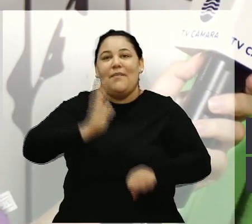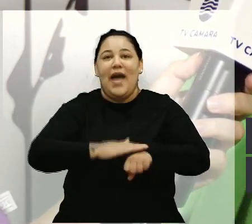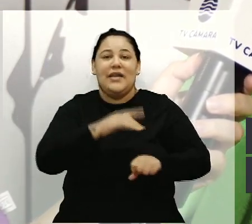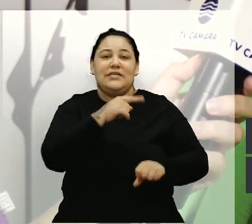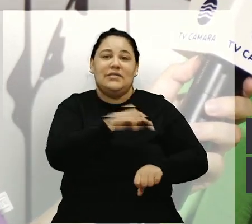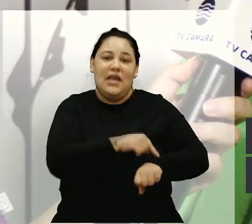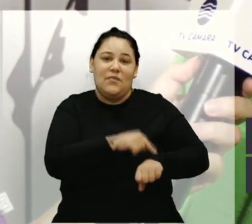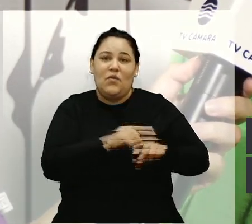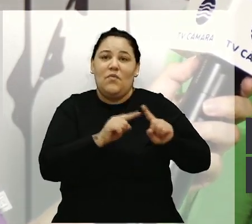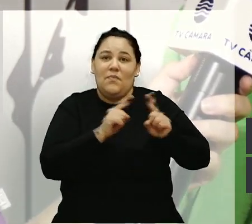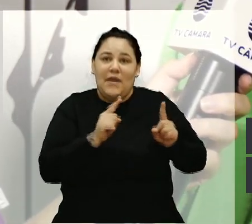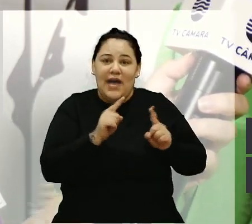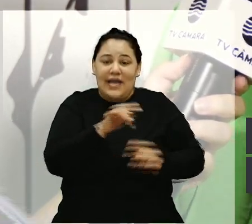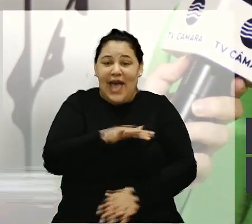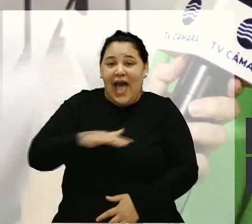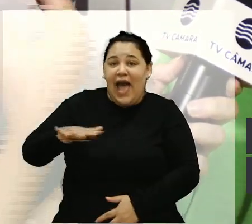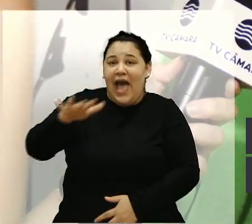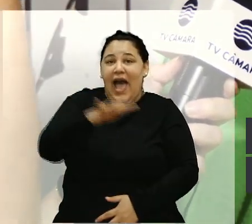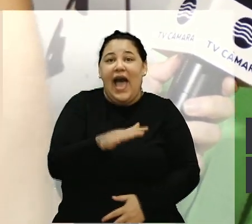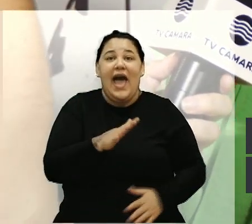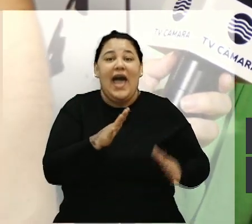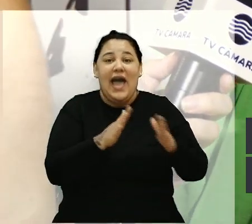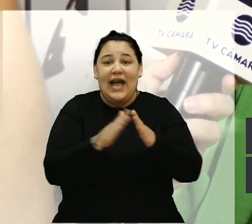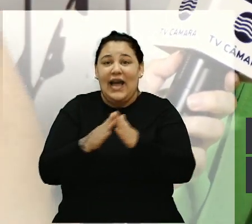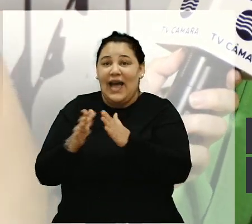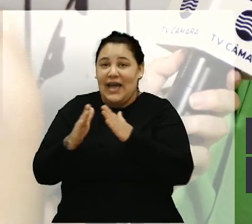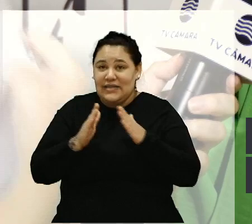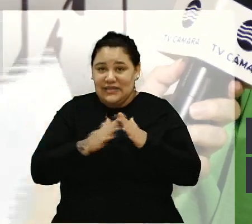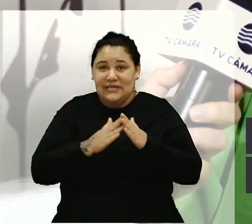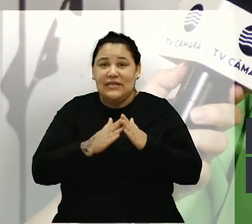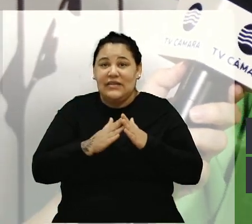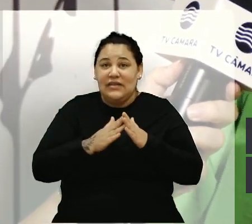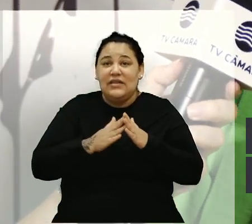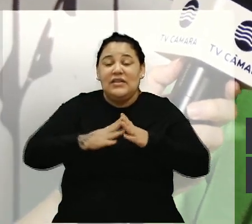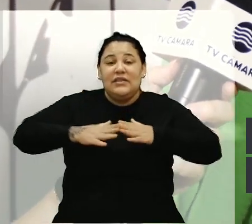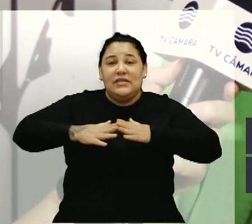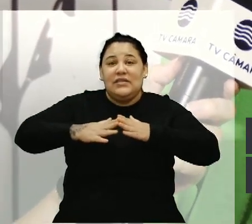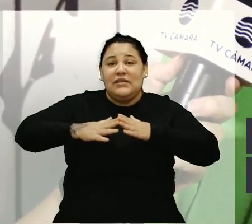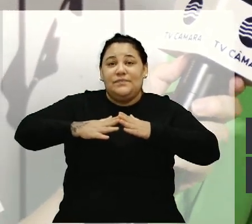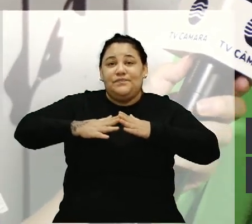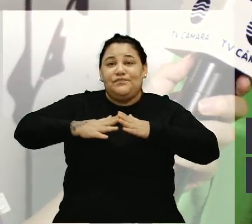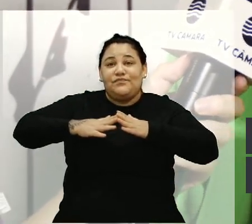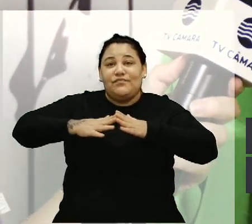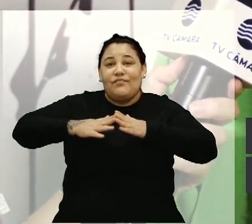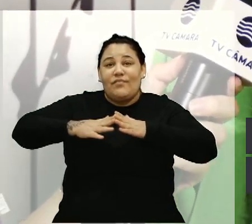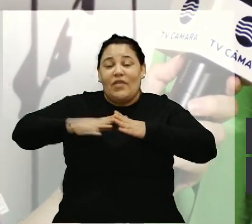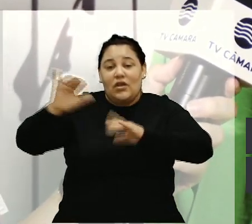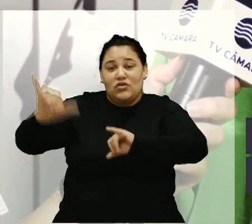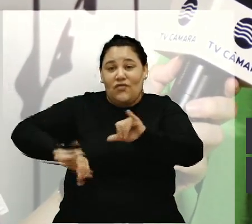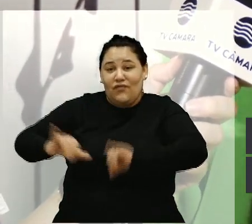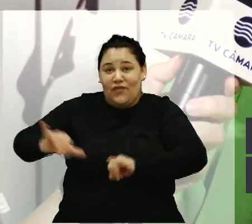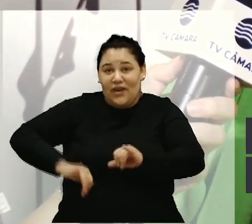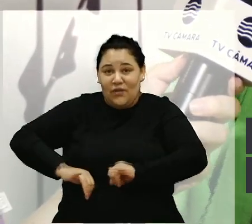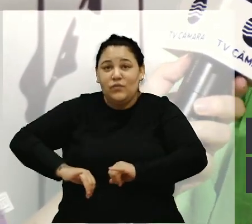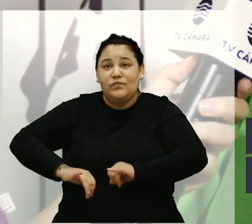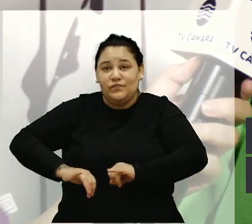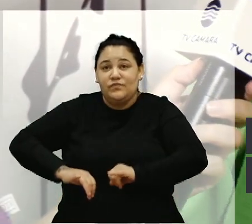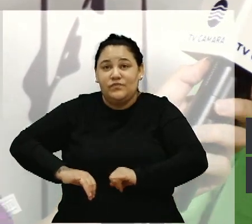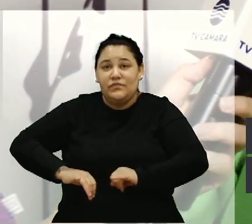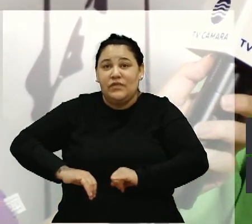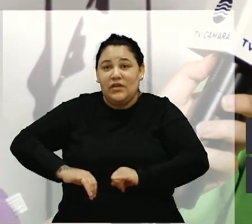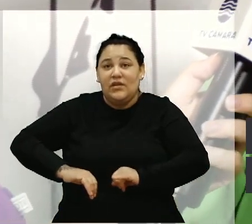mapear as áreas, as casas, as pessoas que foram atingidas, para que possam receber esse valor